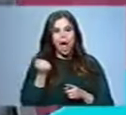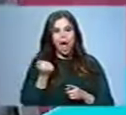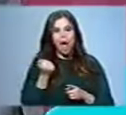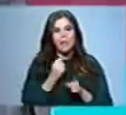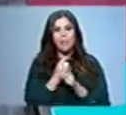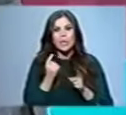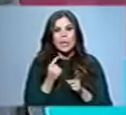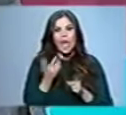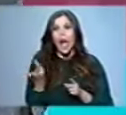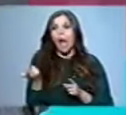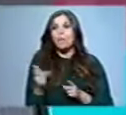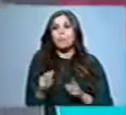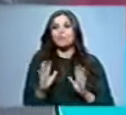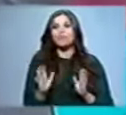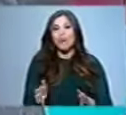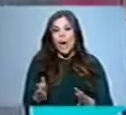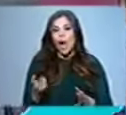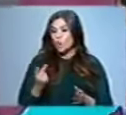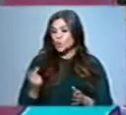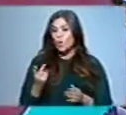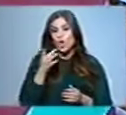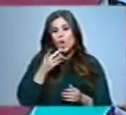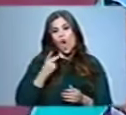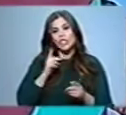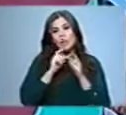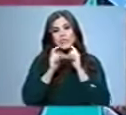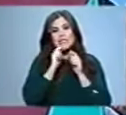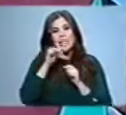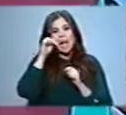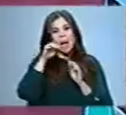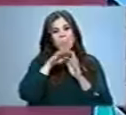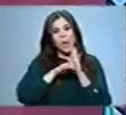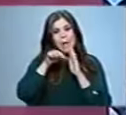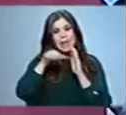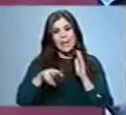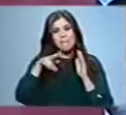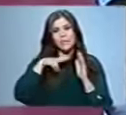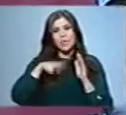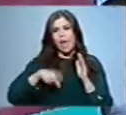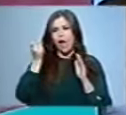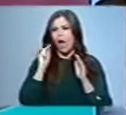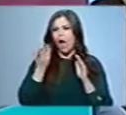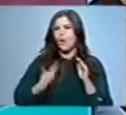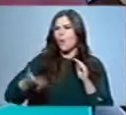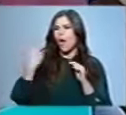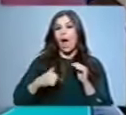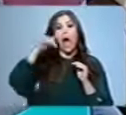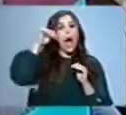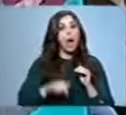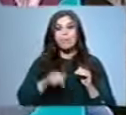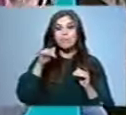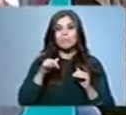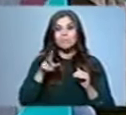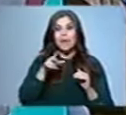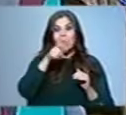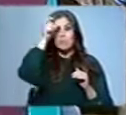já sucedeu connosco, Sónia, de estarmos a apresentar o Aqui Portugal há uns anos e imediatamente termos a